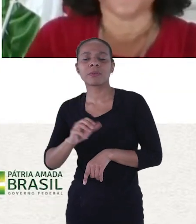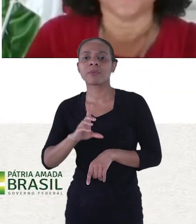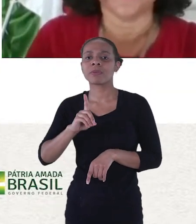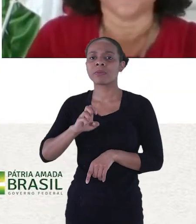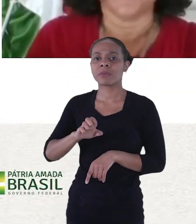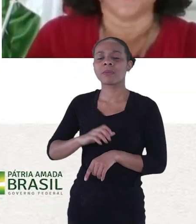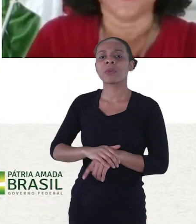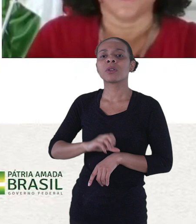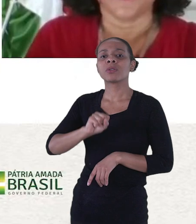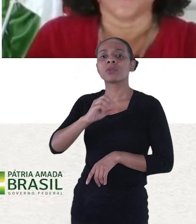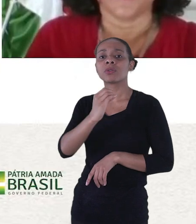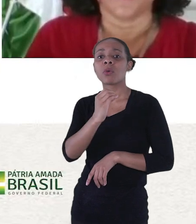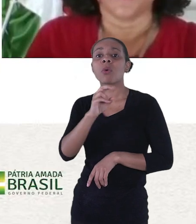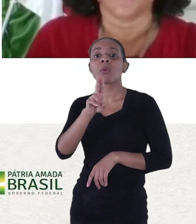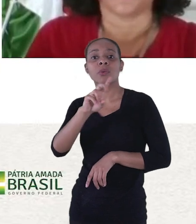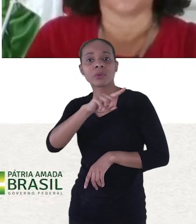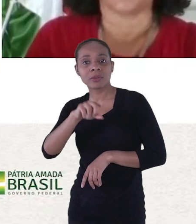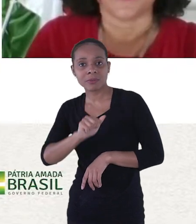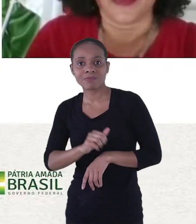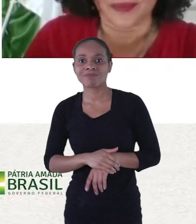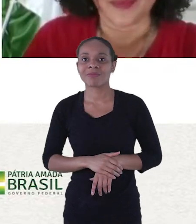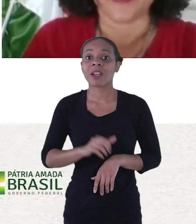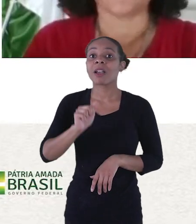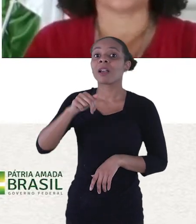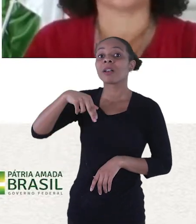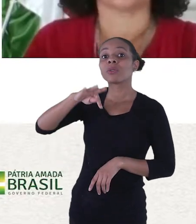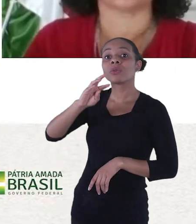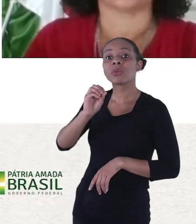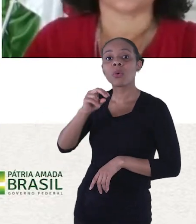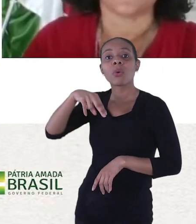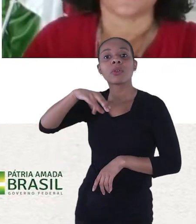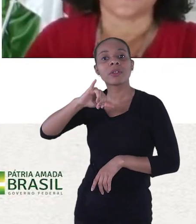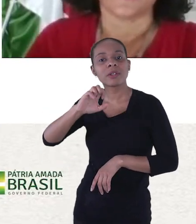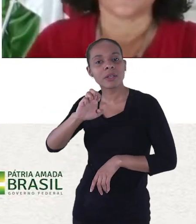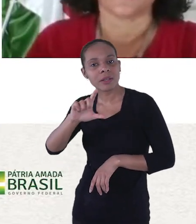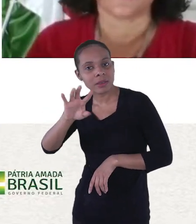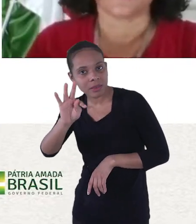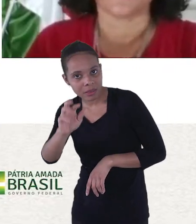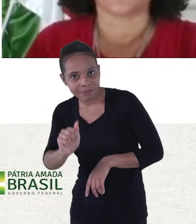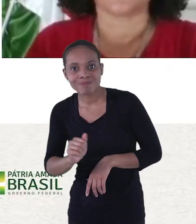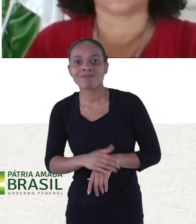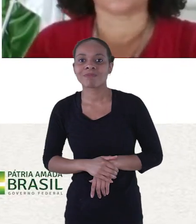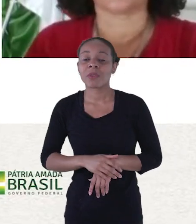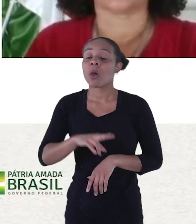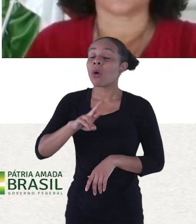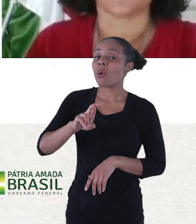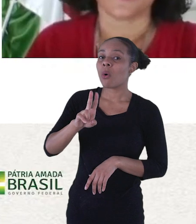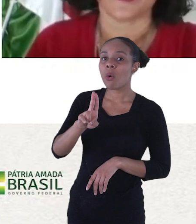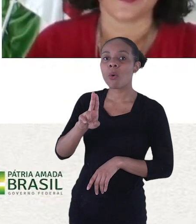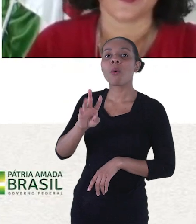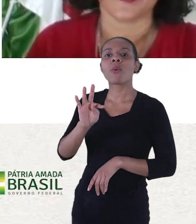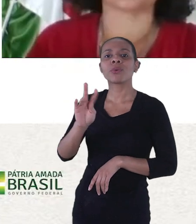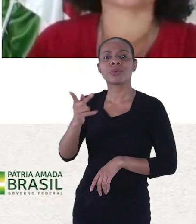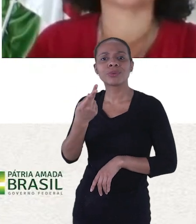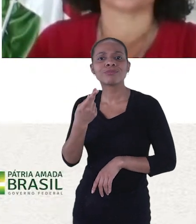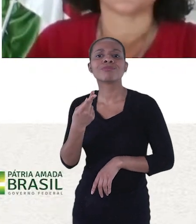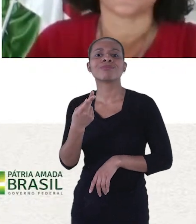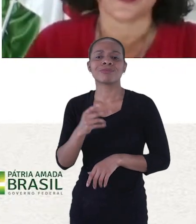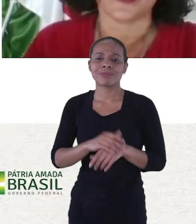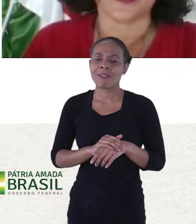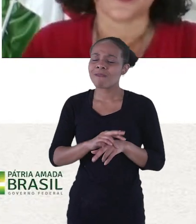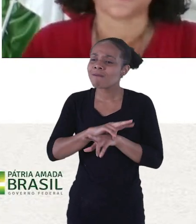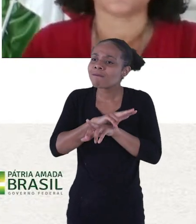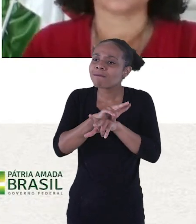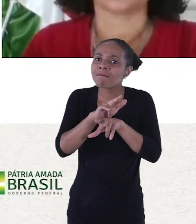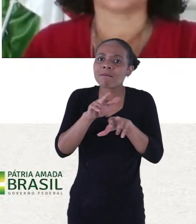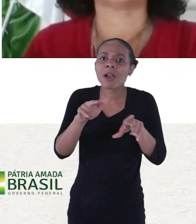XIX, Antonieta de Barro, lá no Sul. E aí você vem lá com Ruth Guimarães nos anos 40, e